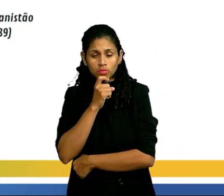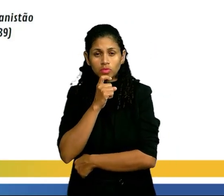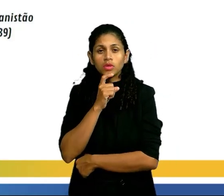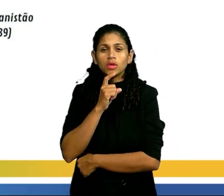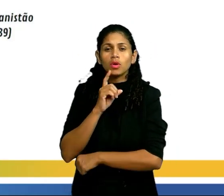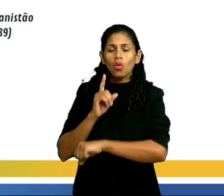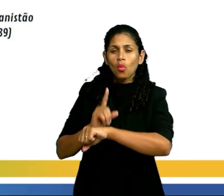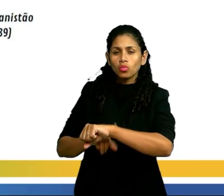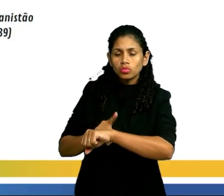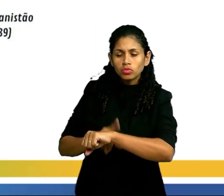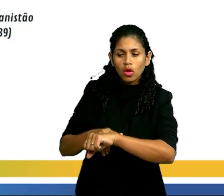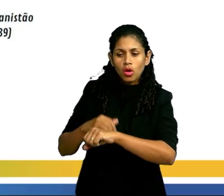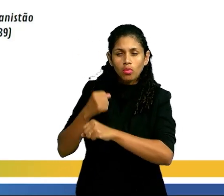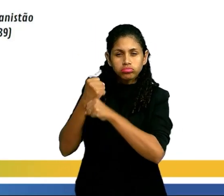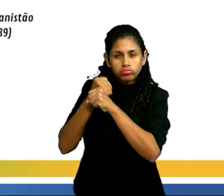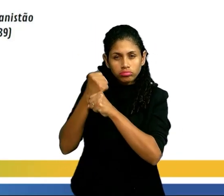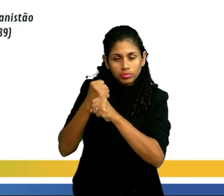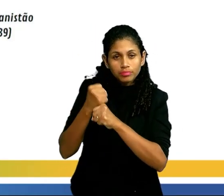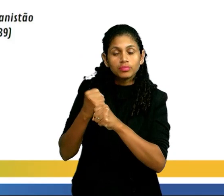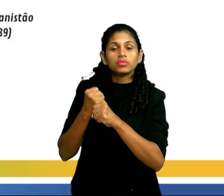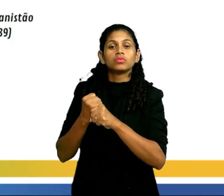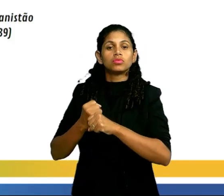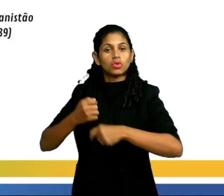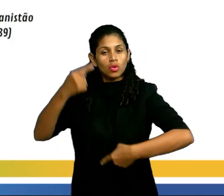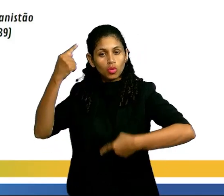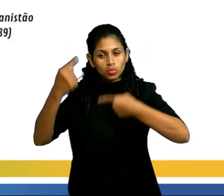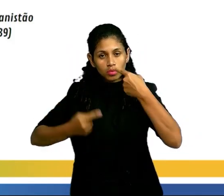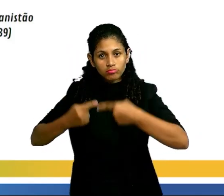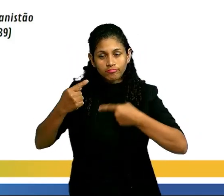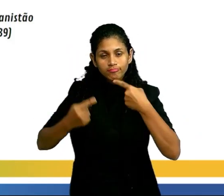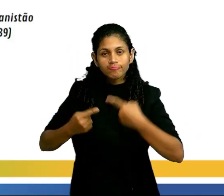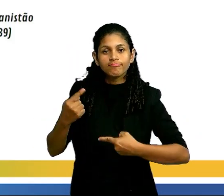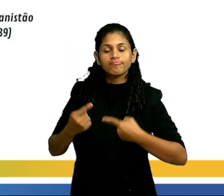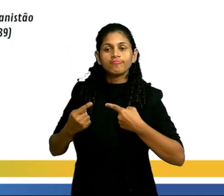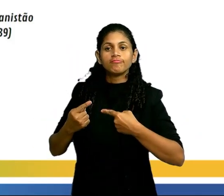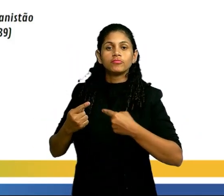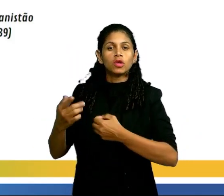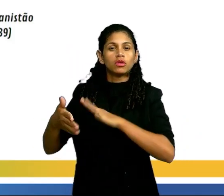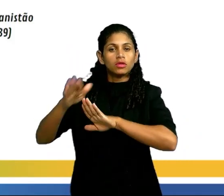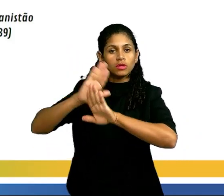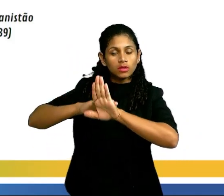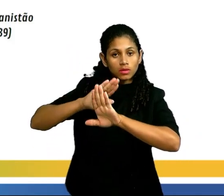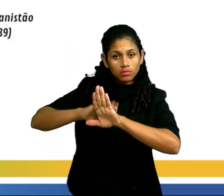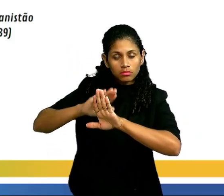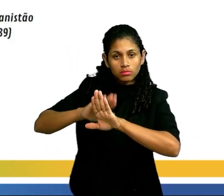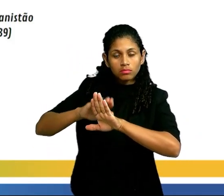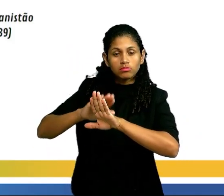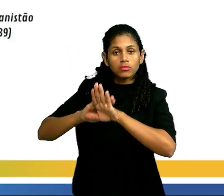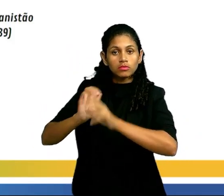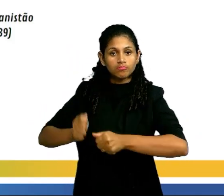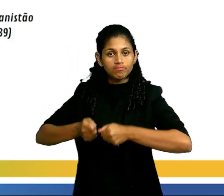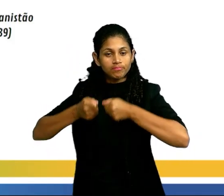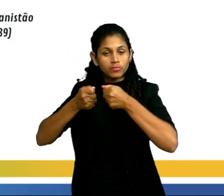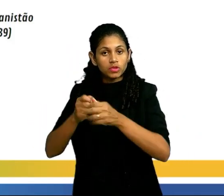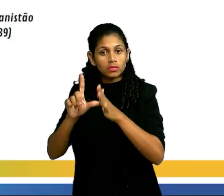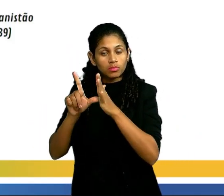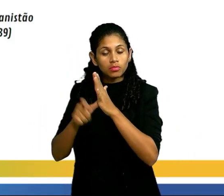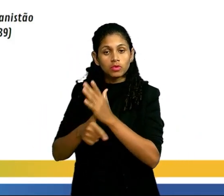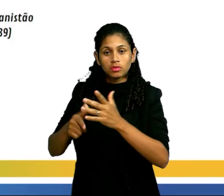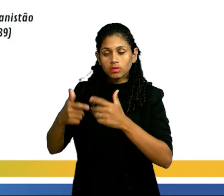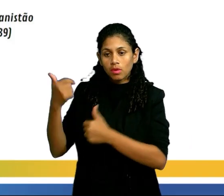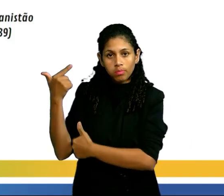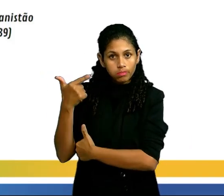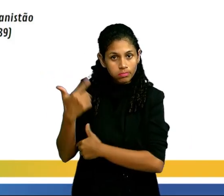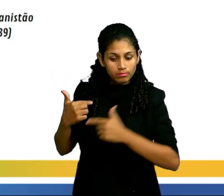foi um conflito político, ideológico, que se estabeleceu após a Segunda Guerra Mundial, entre